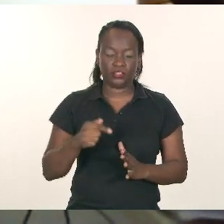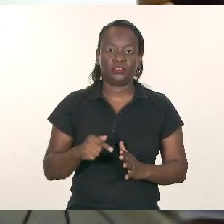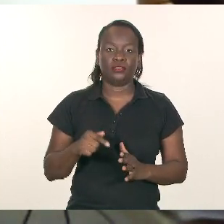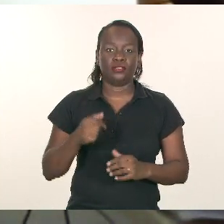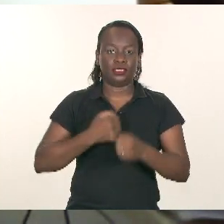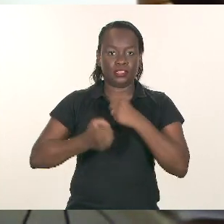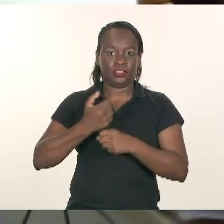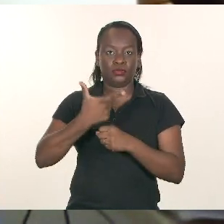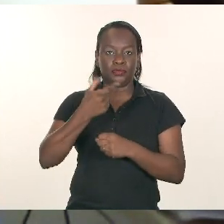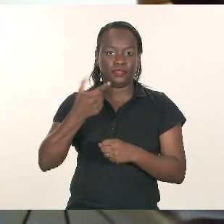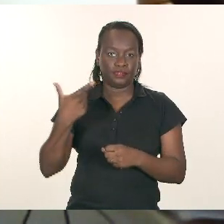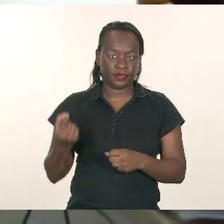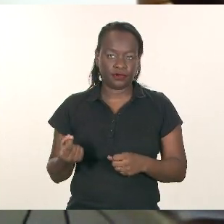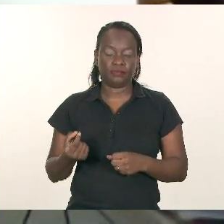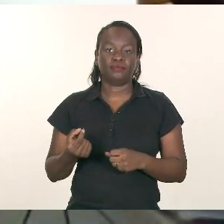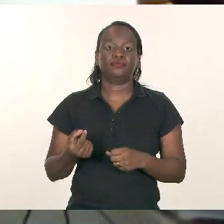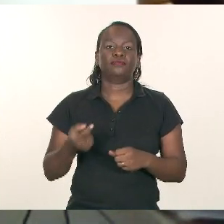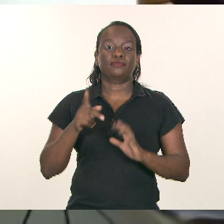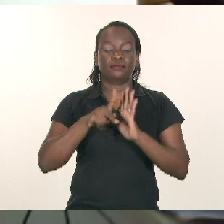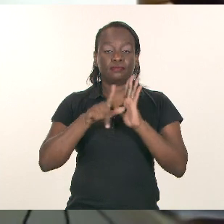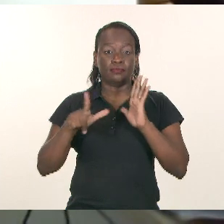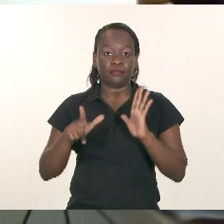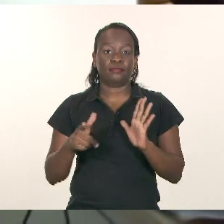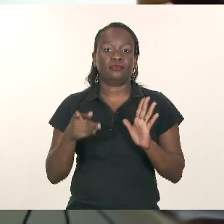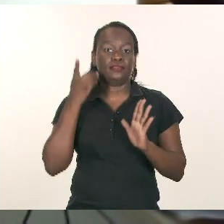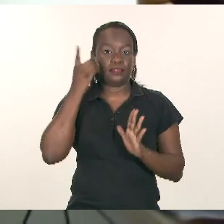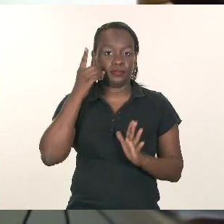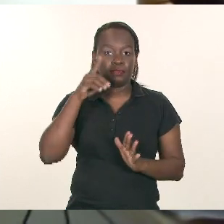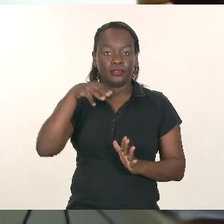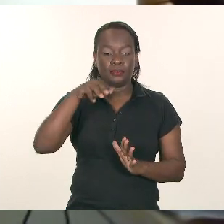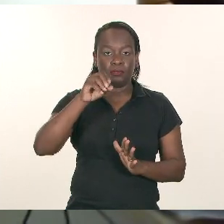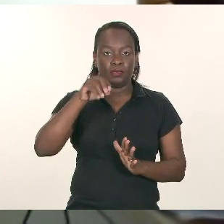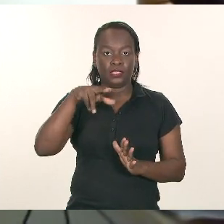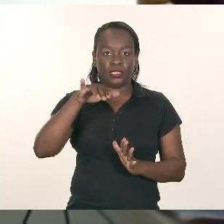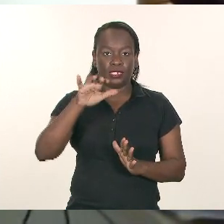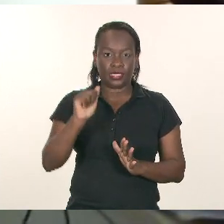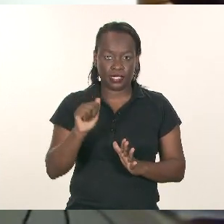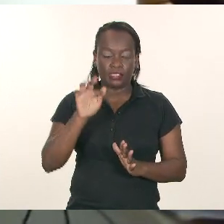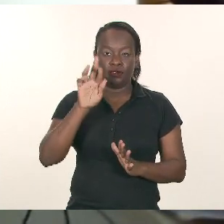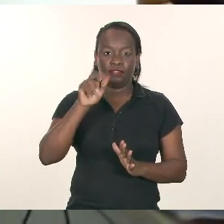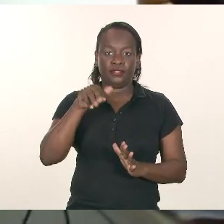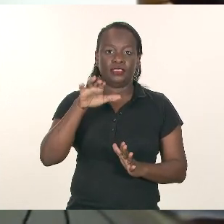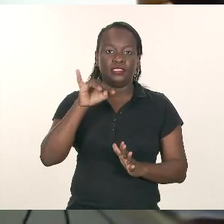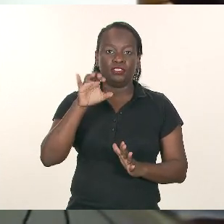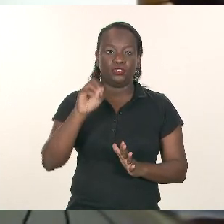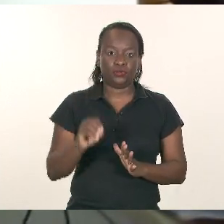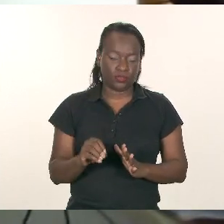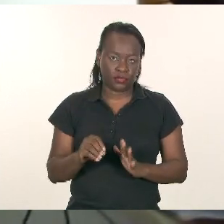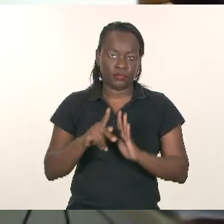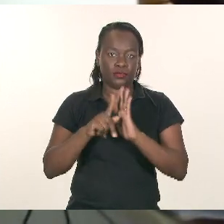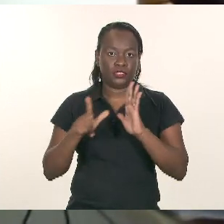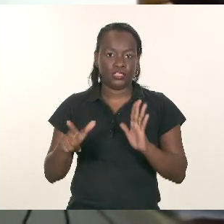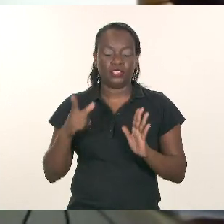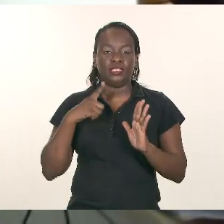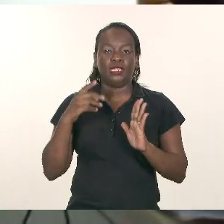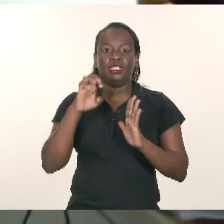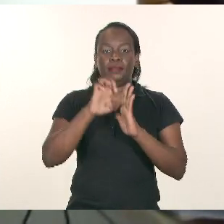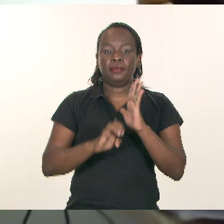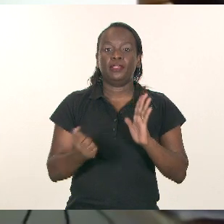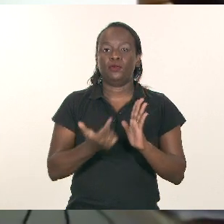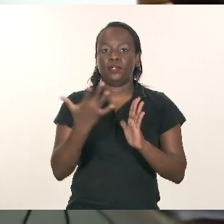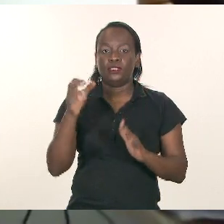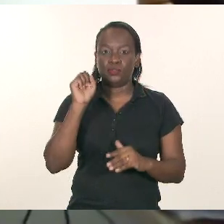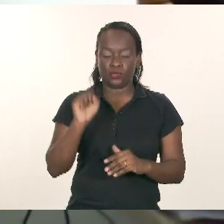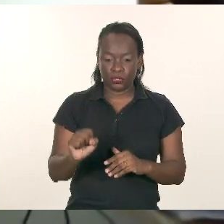de 2020, que é o projeto de lei da deputada Mônica Francisco. O projeto recebeu 8